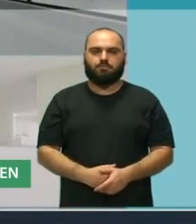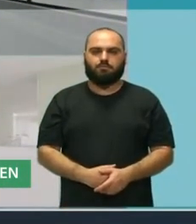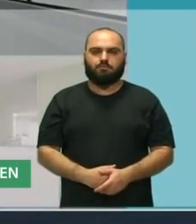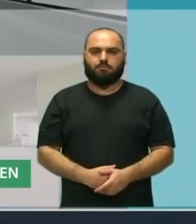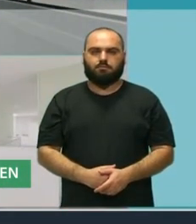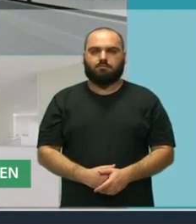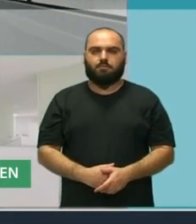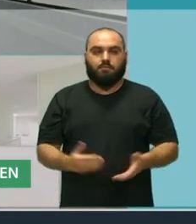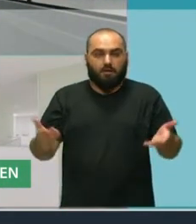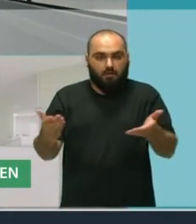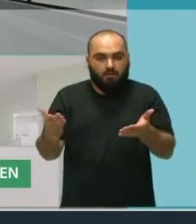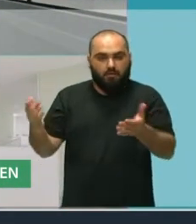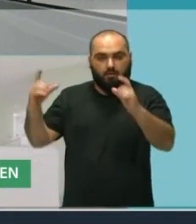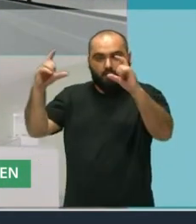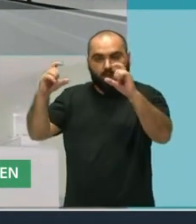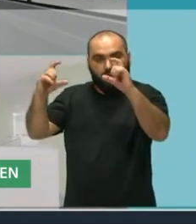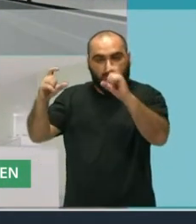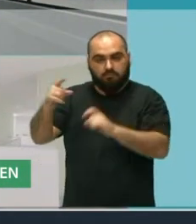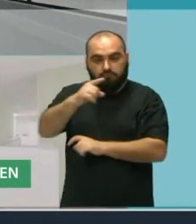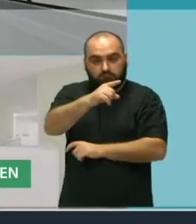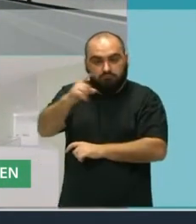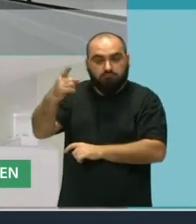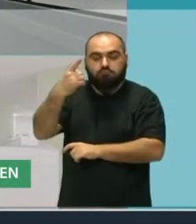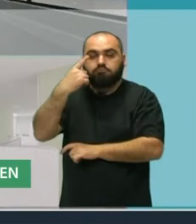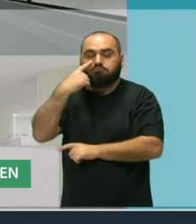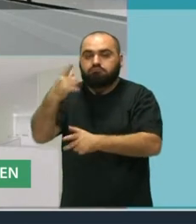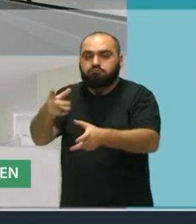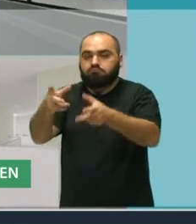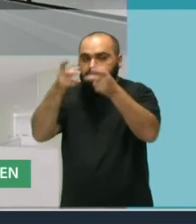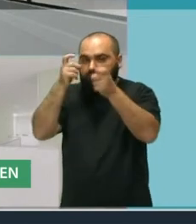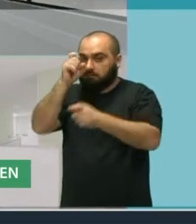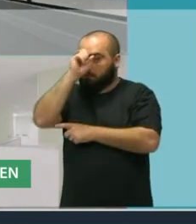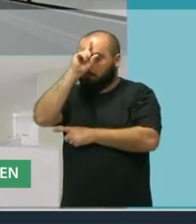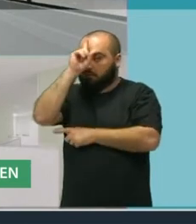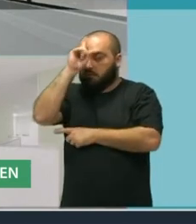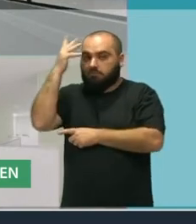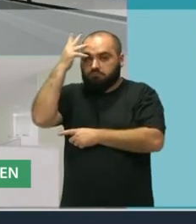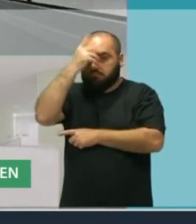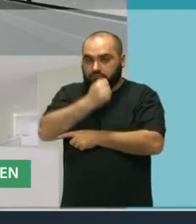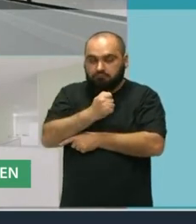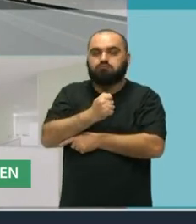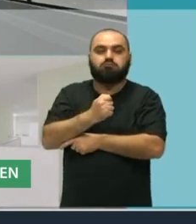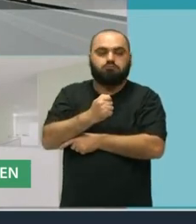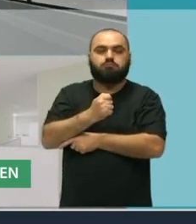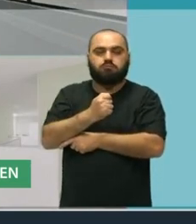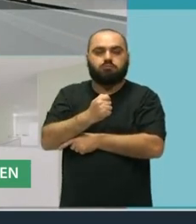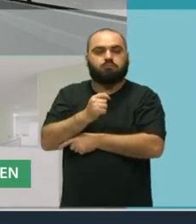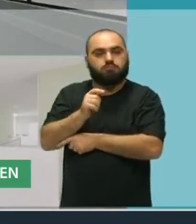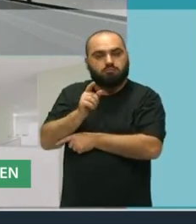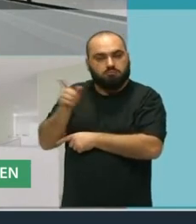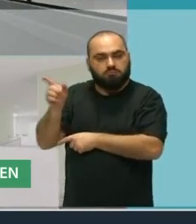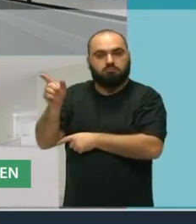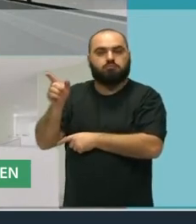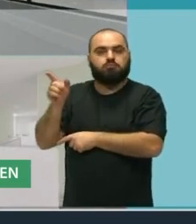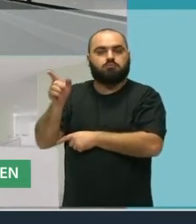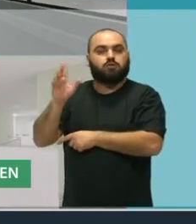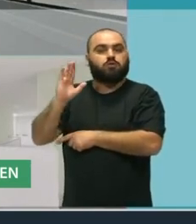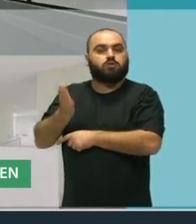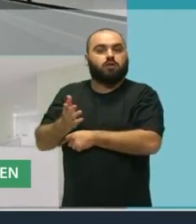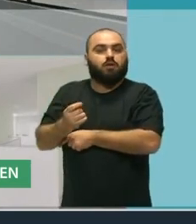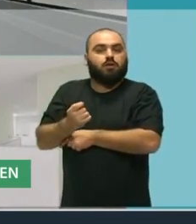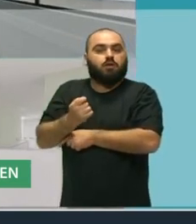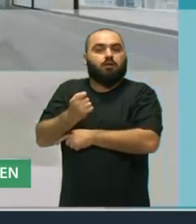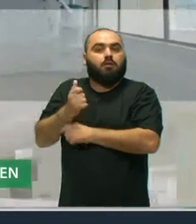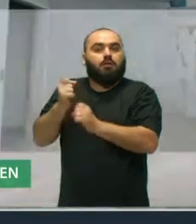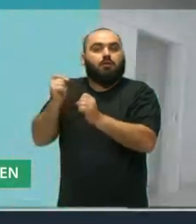Um pouco de foto para vocês perceberem como o hospital está bonito e praticamente pronto.